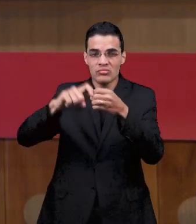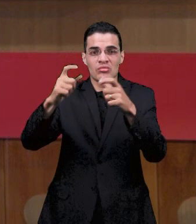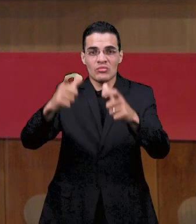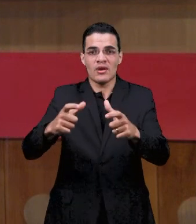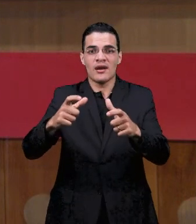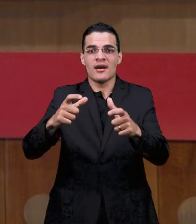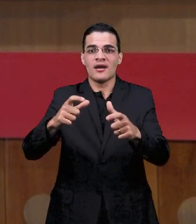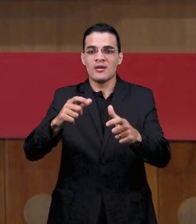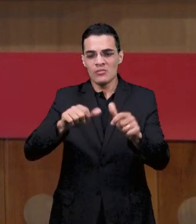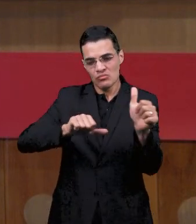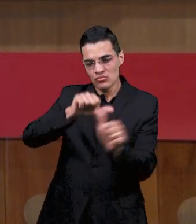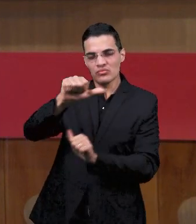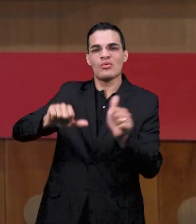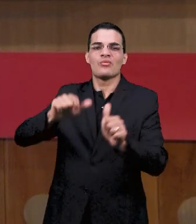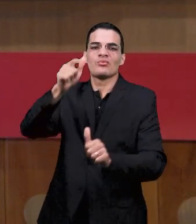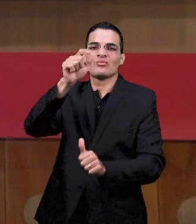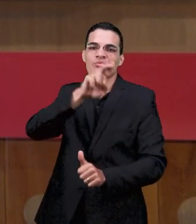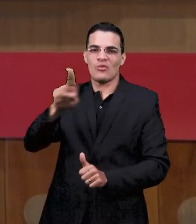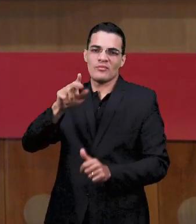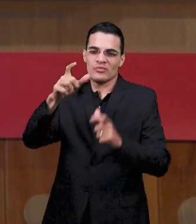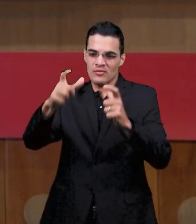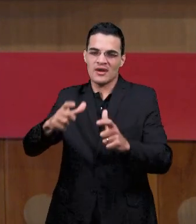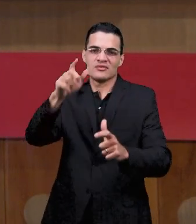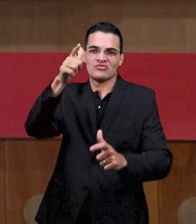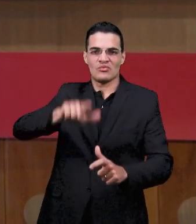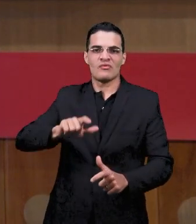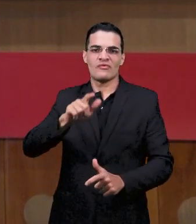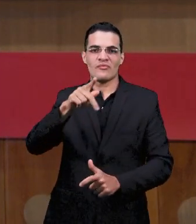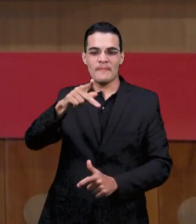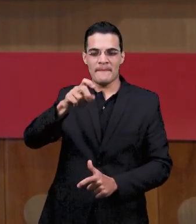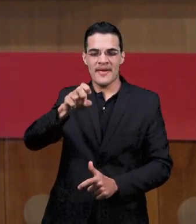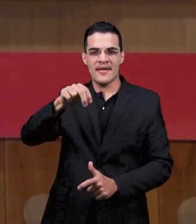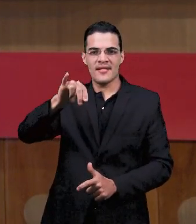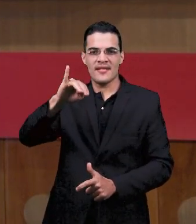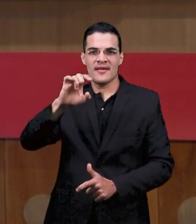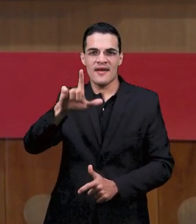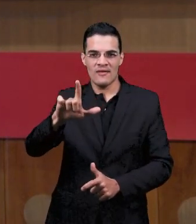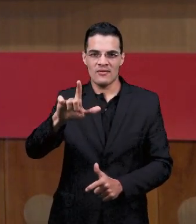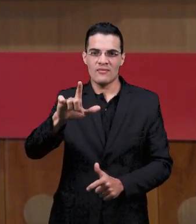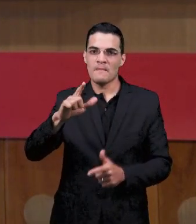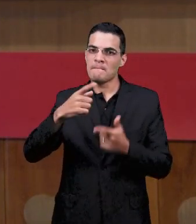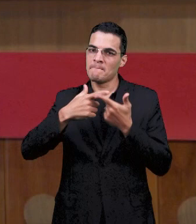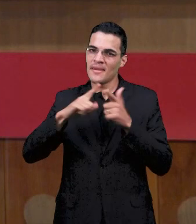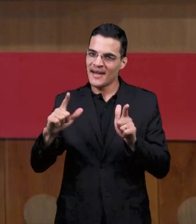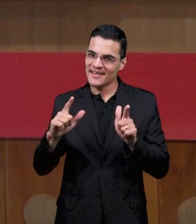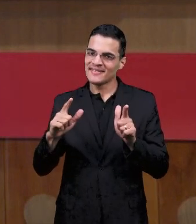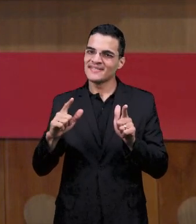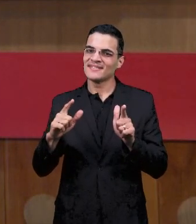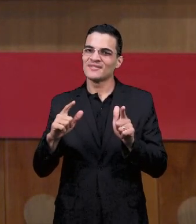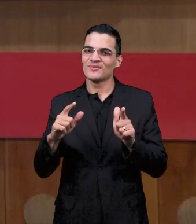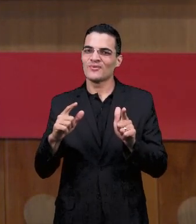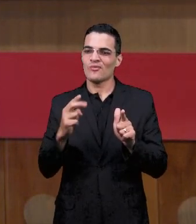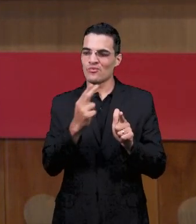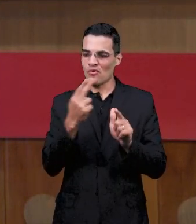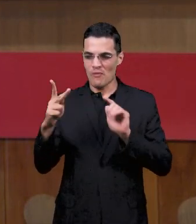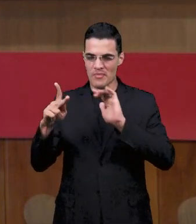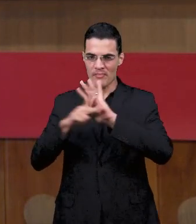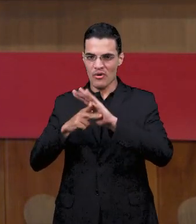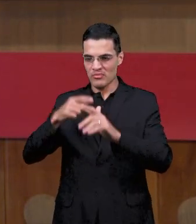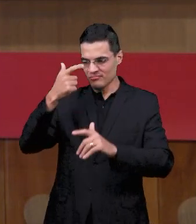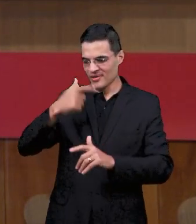Queridas irmãs, é mais fácil para as pessoas mudar o nome do